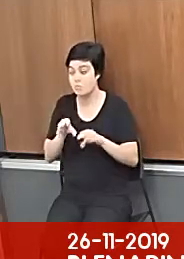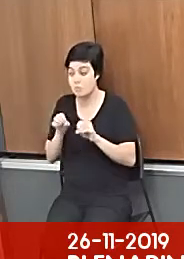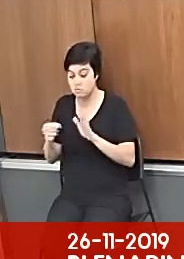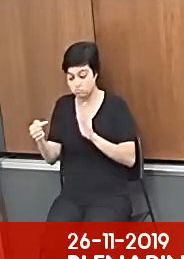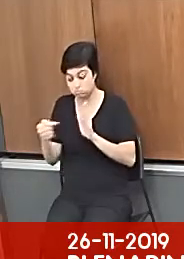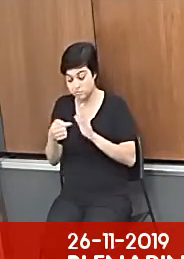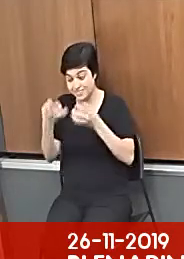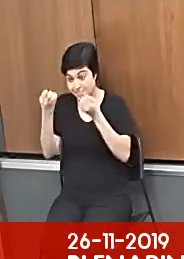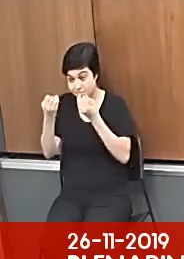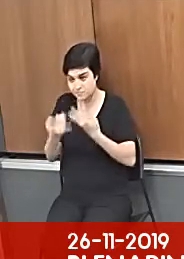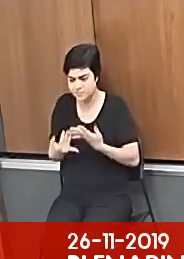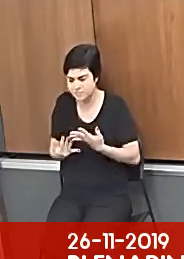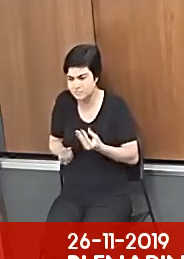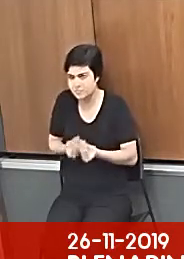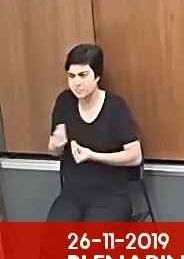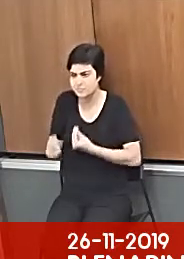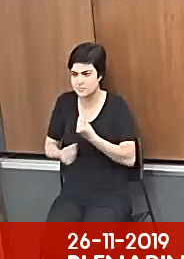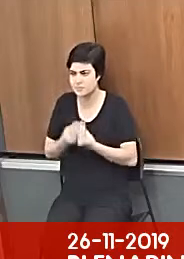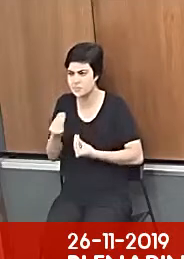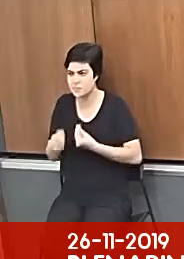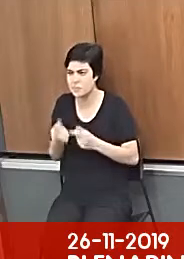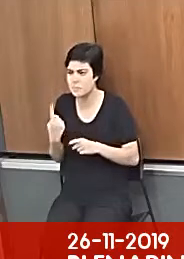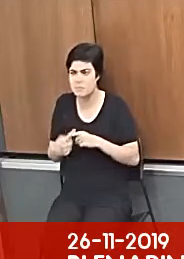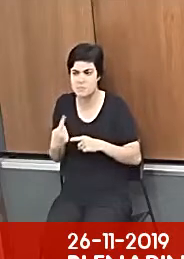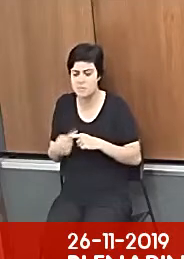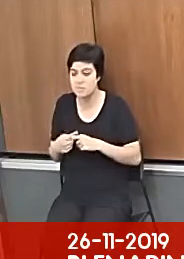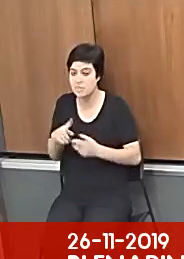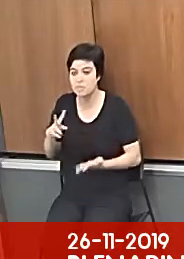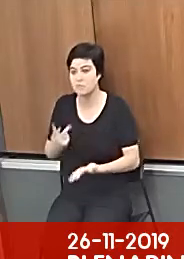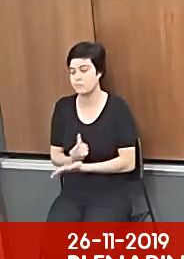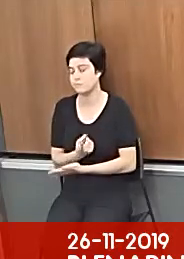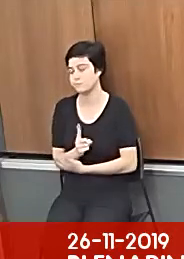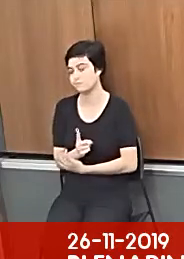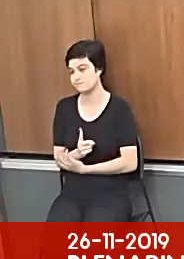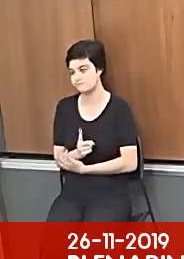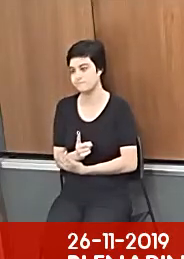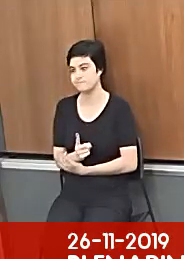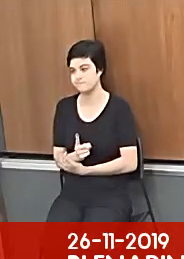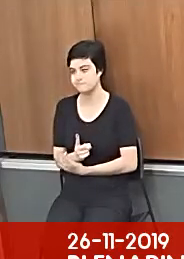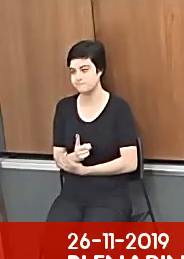isso, eu ainda não consigo contemplar por que que não acontece.